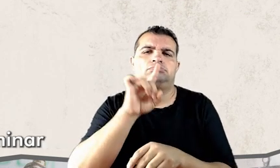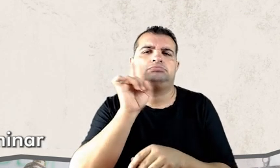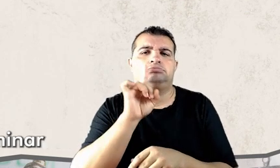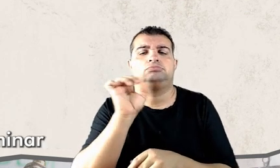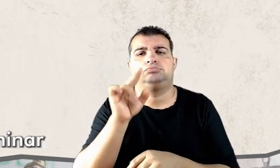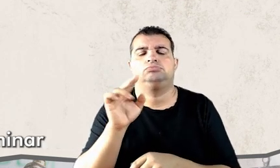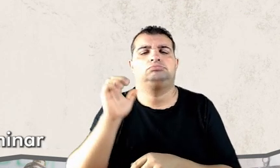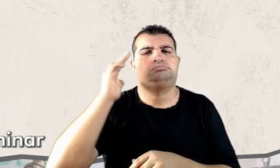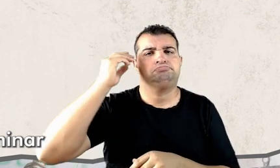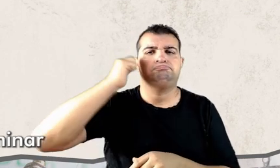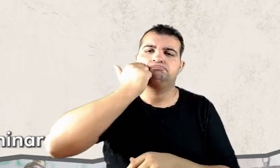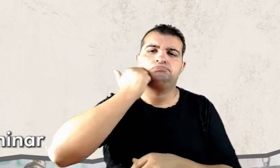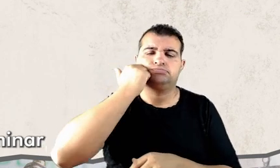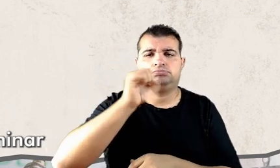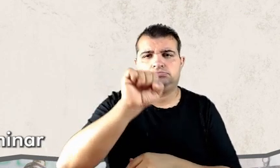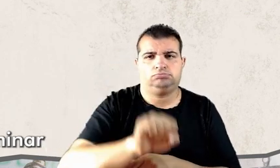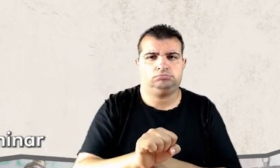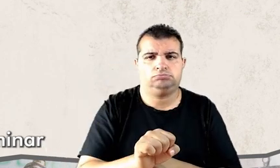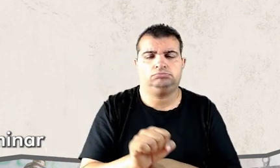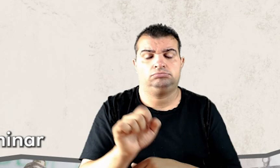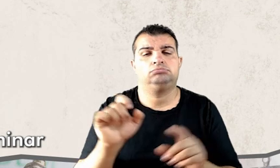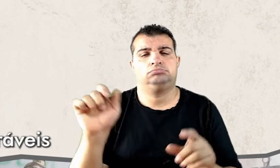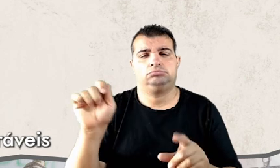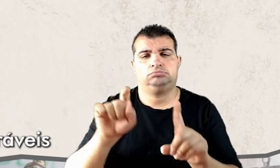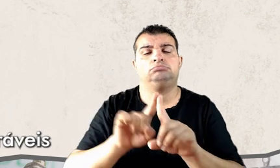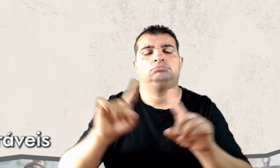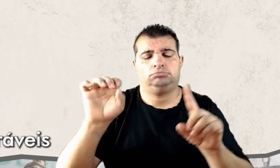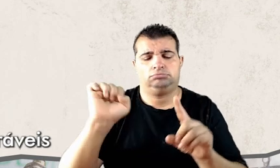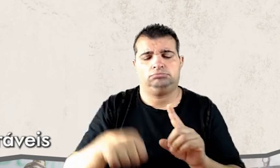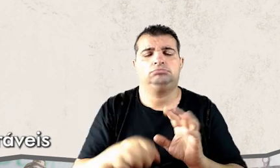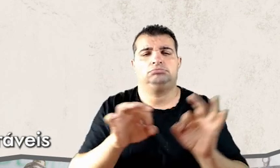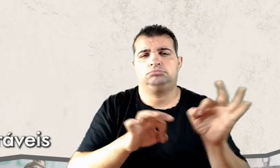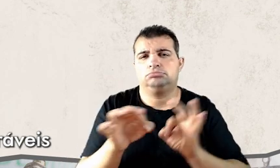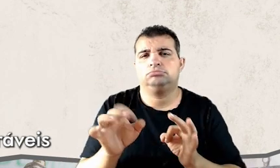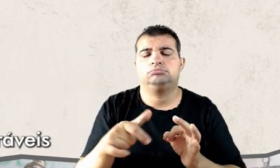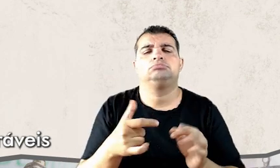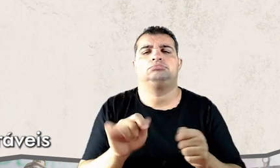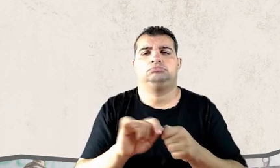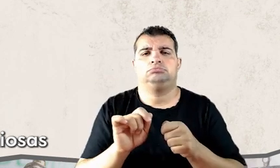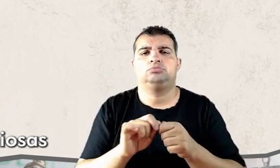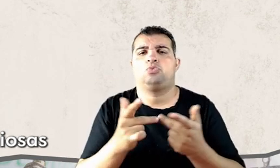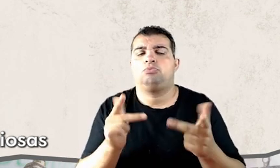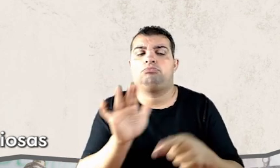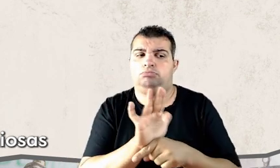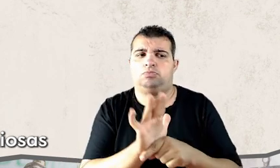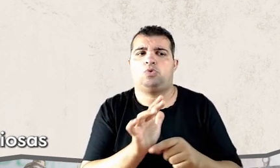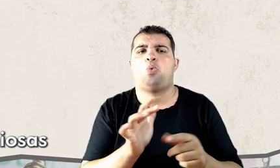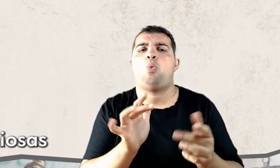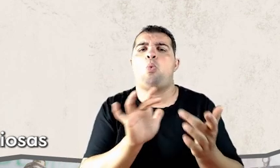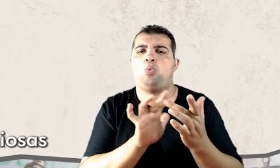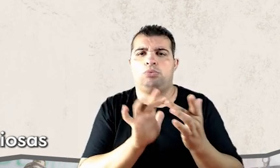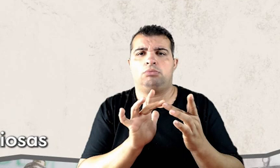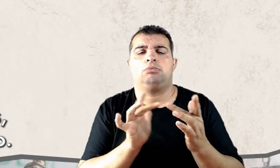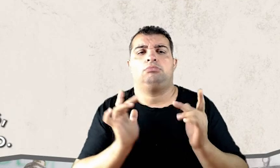Sul. Então, o objetivo do projeto era determinar os fatores favoráveis ou desfavoráveis à existência de